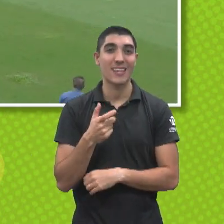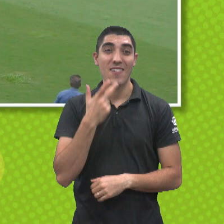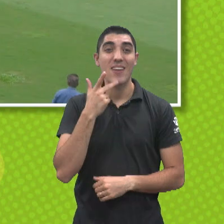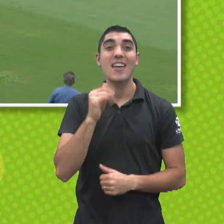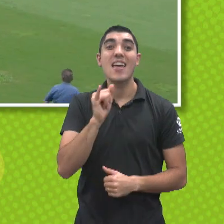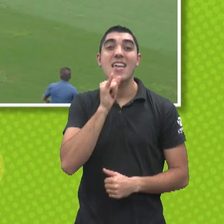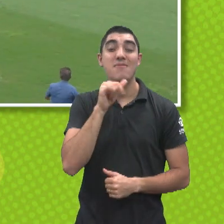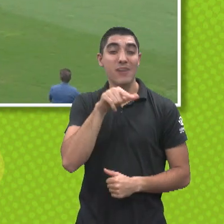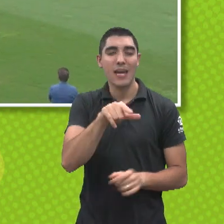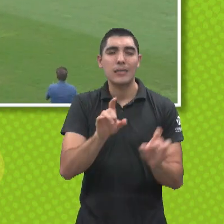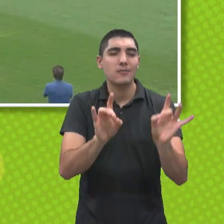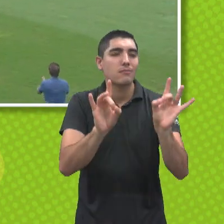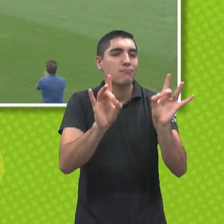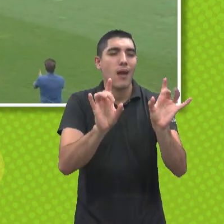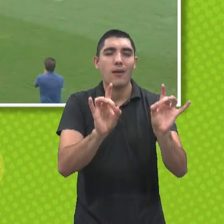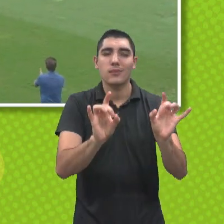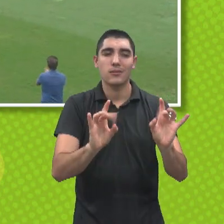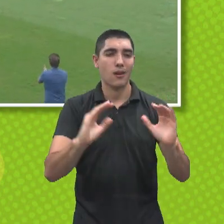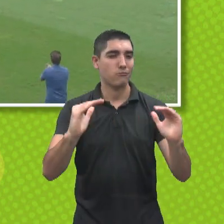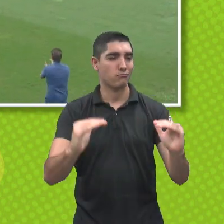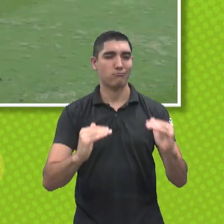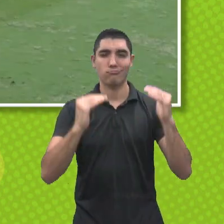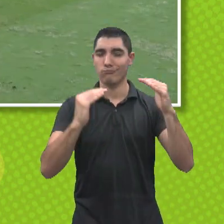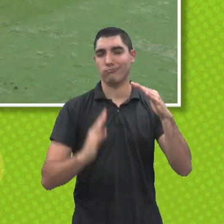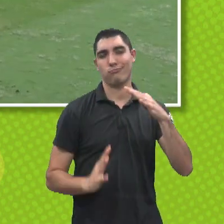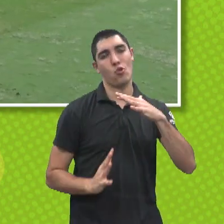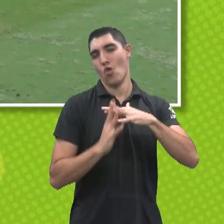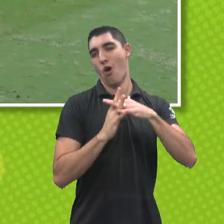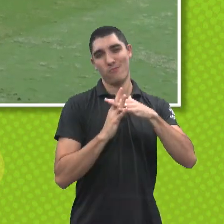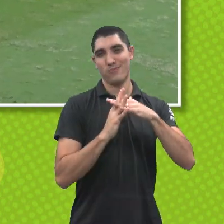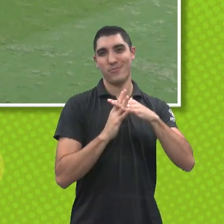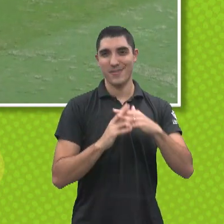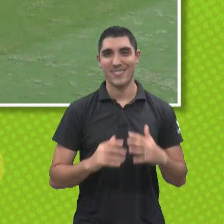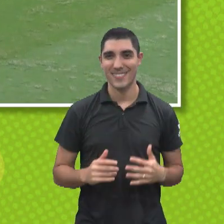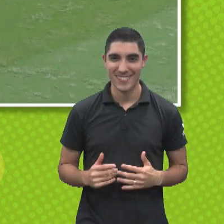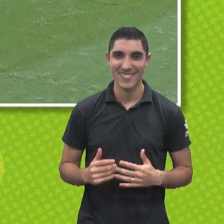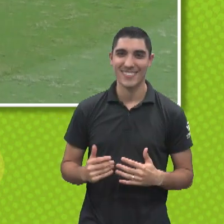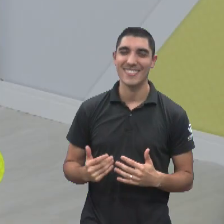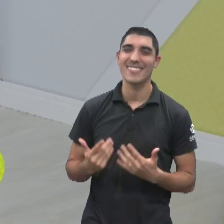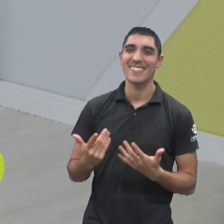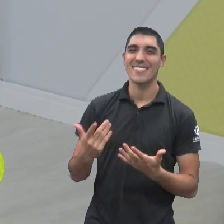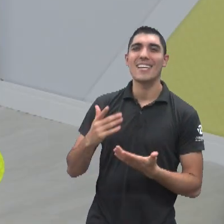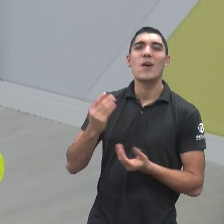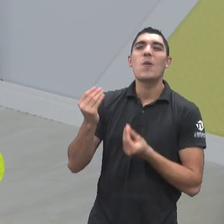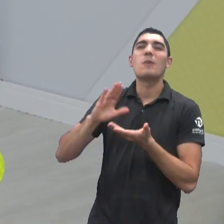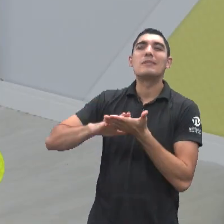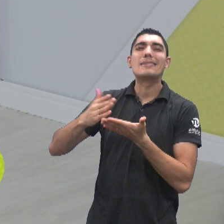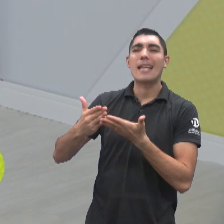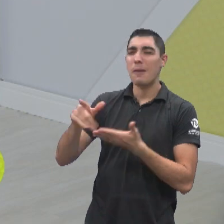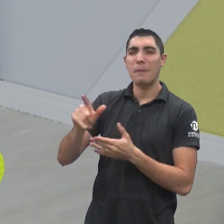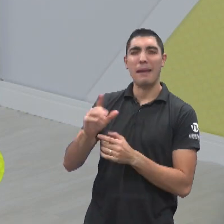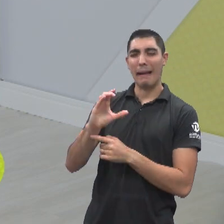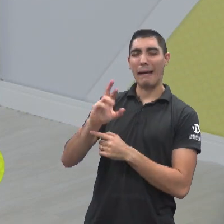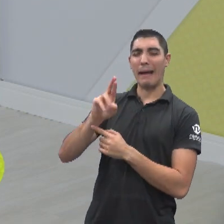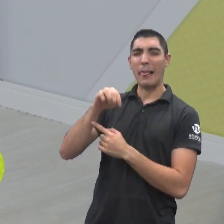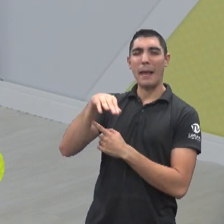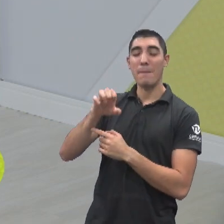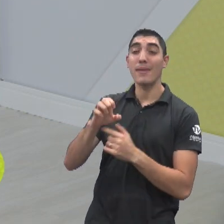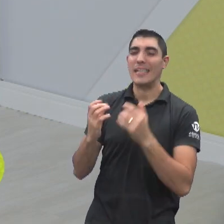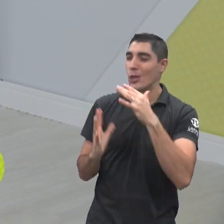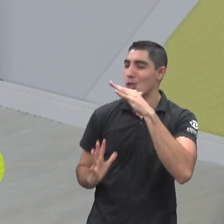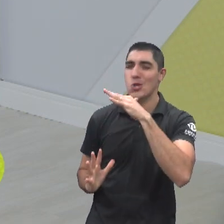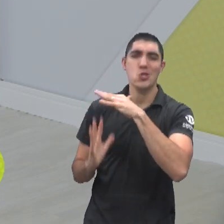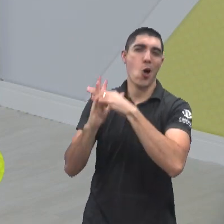la creme das quartas de final desse Campeonato Paulista. Peraí. Luizão, como é que você traduz creme de la creme, por